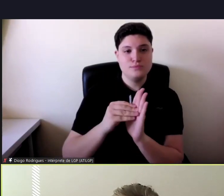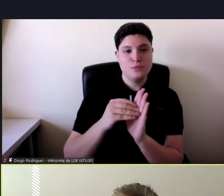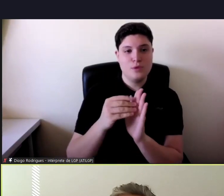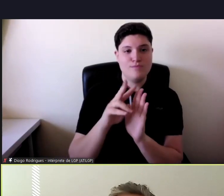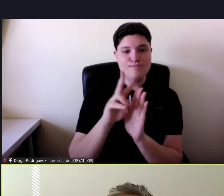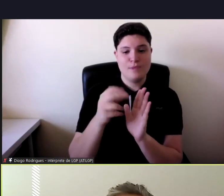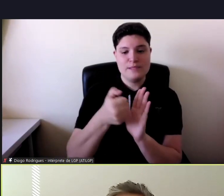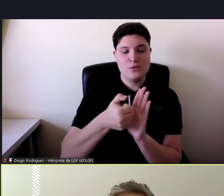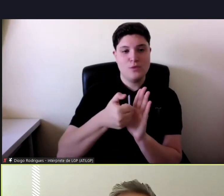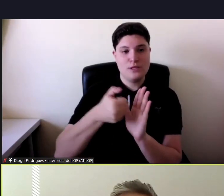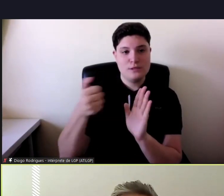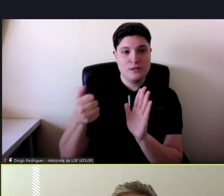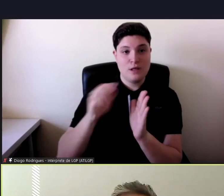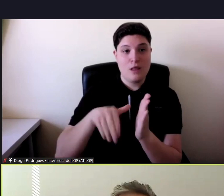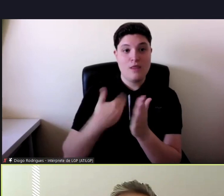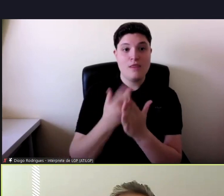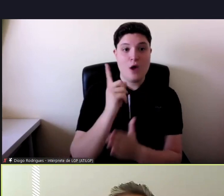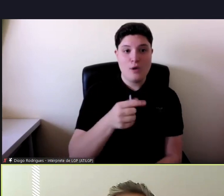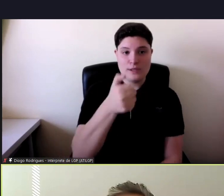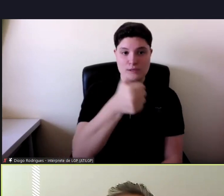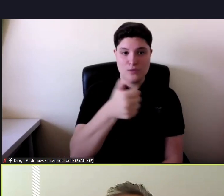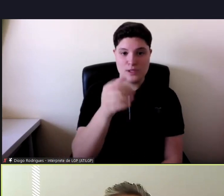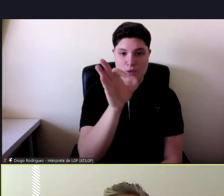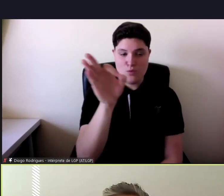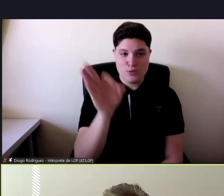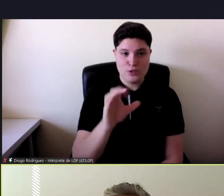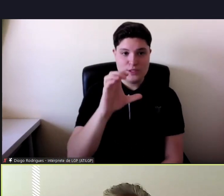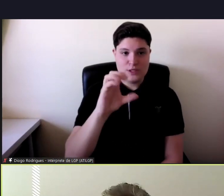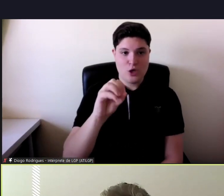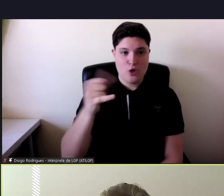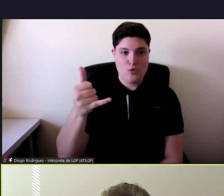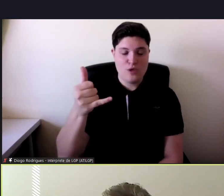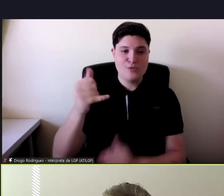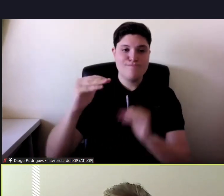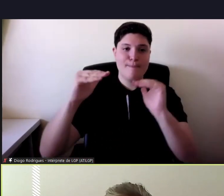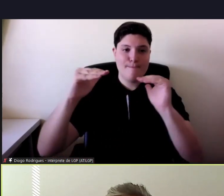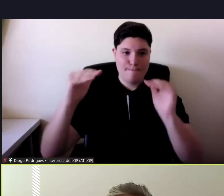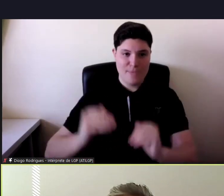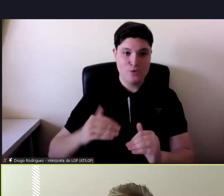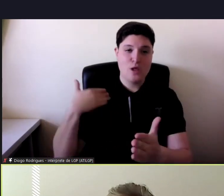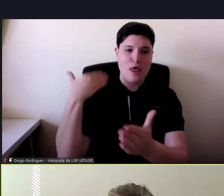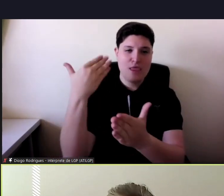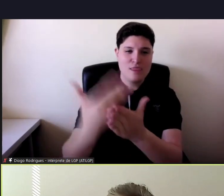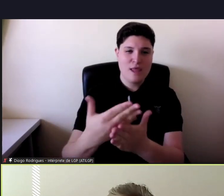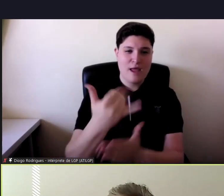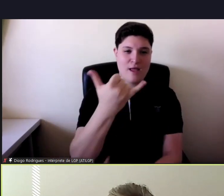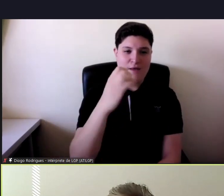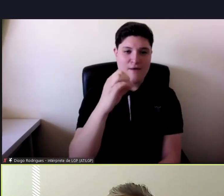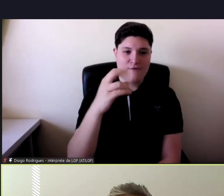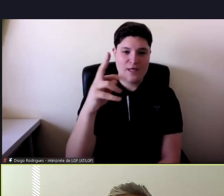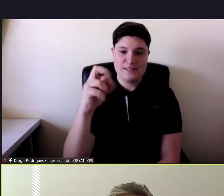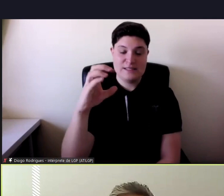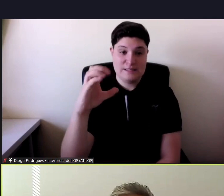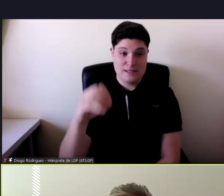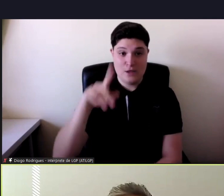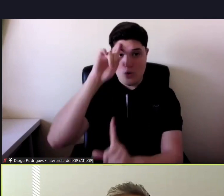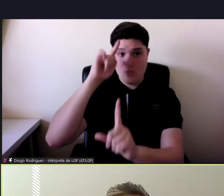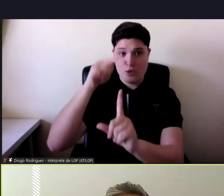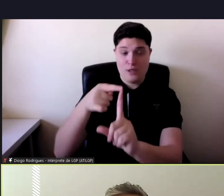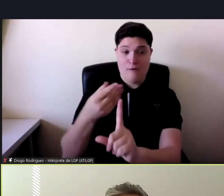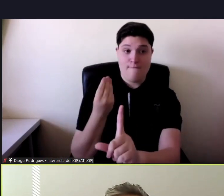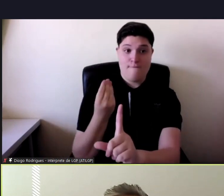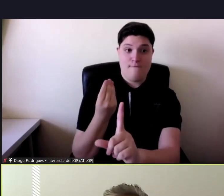reduzir em 55% as emissões de CO2 até 2030, por isso um objetivo bastante